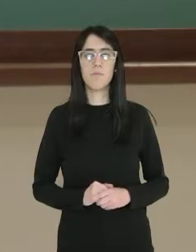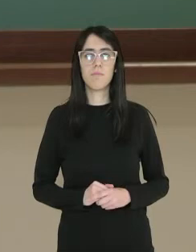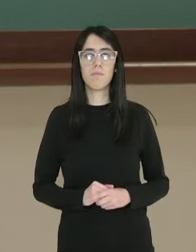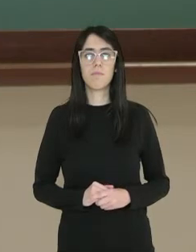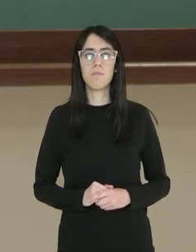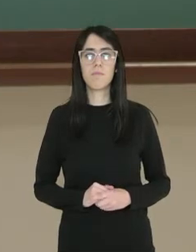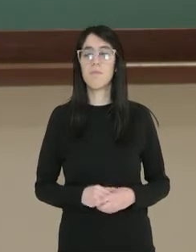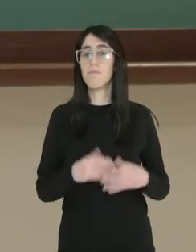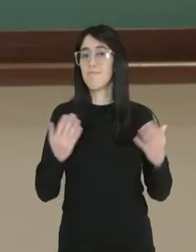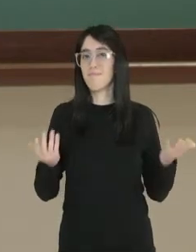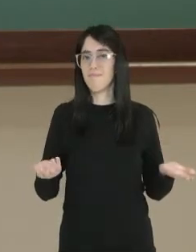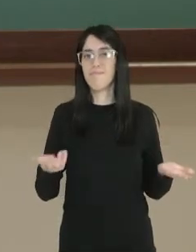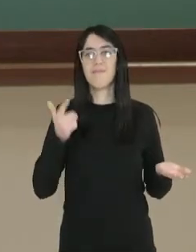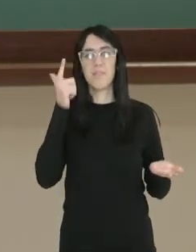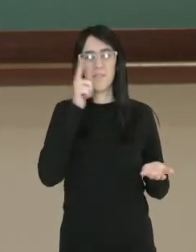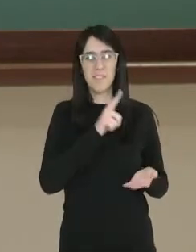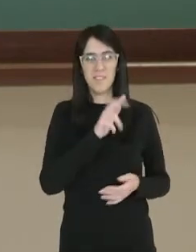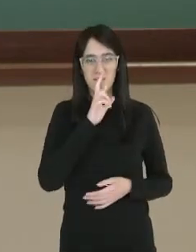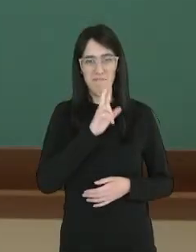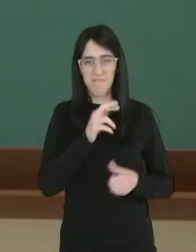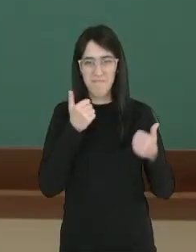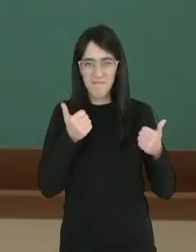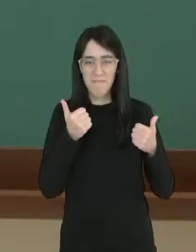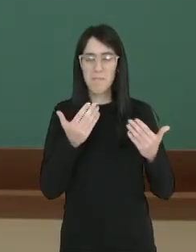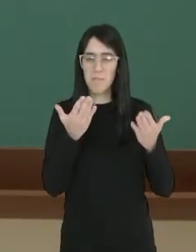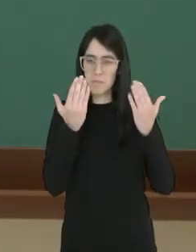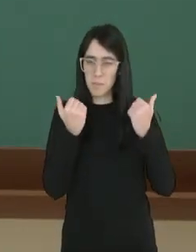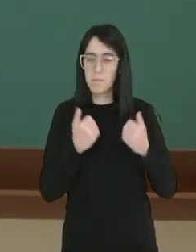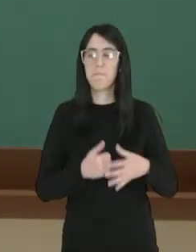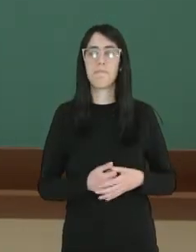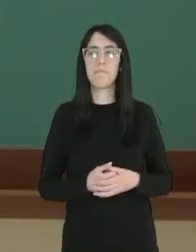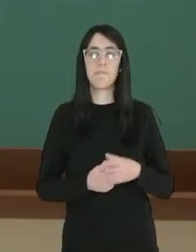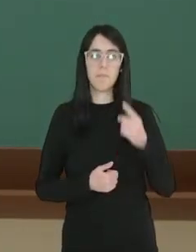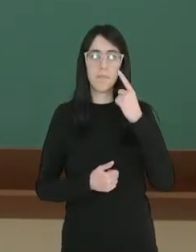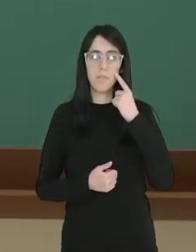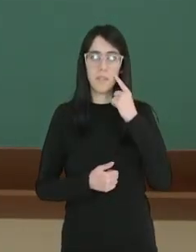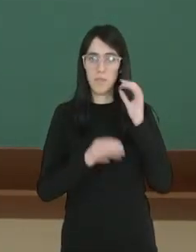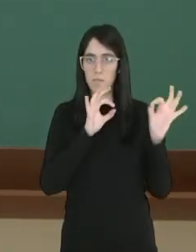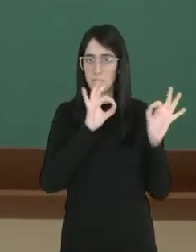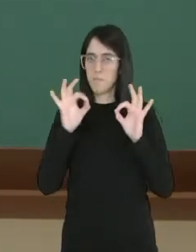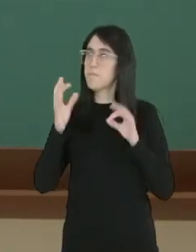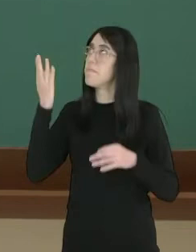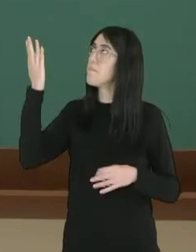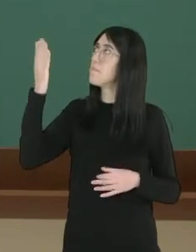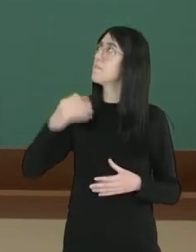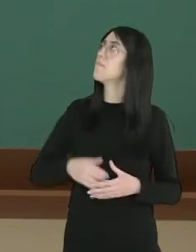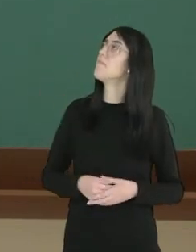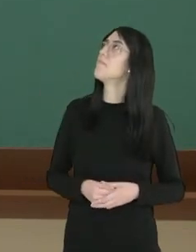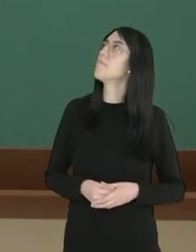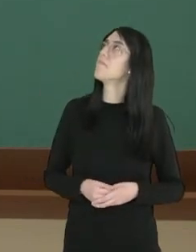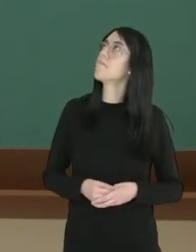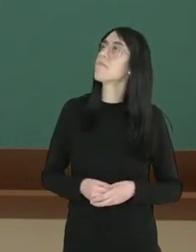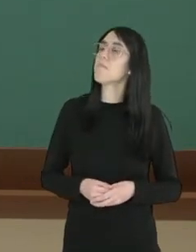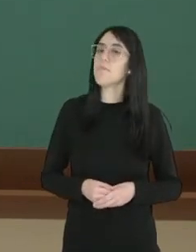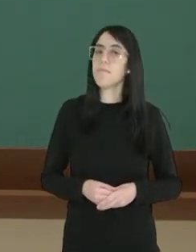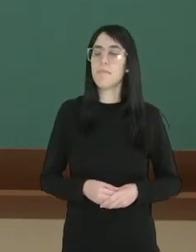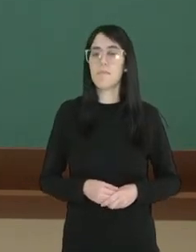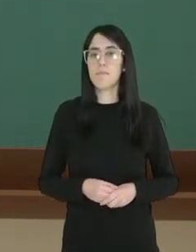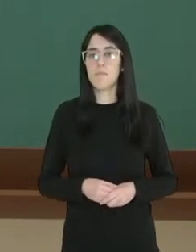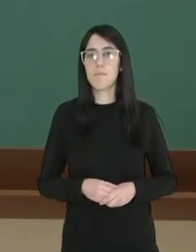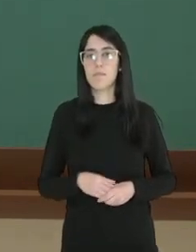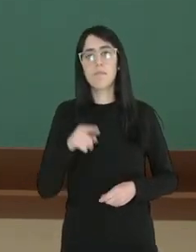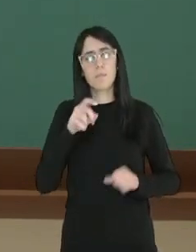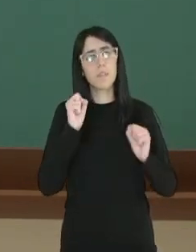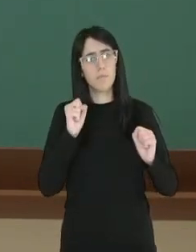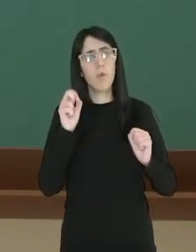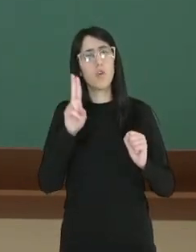E aí, pessoal, conseguiram resolver? Vamos lá? Então, acompanhe a resolução aqui comigo. Era para usar a calculadora,